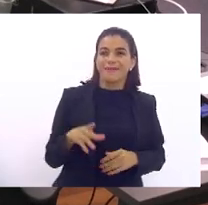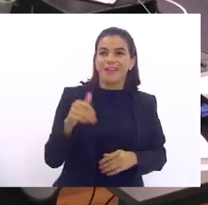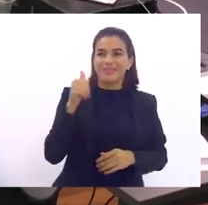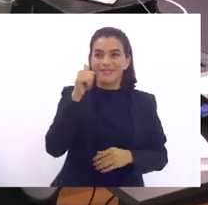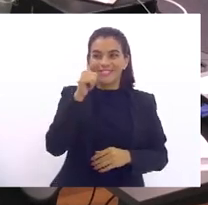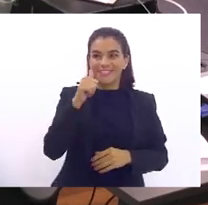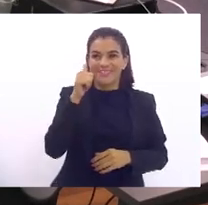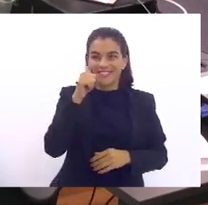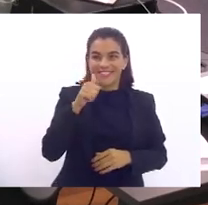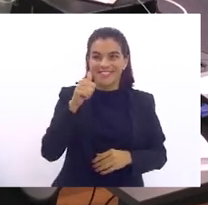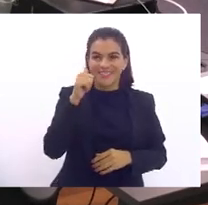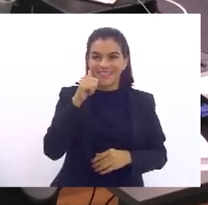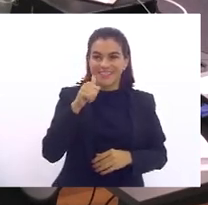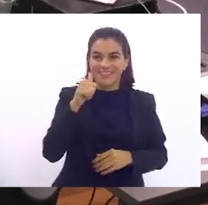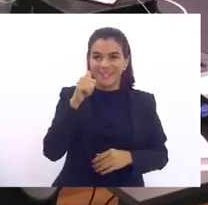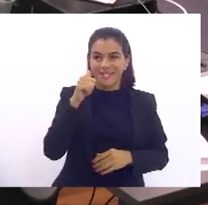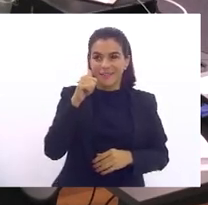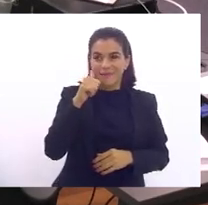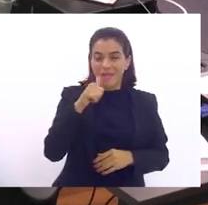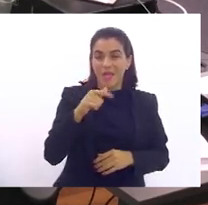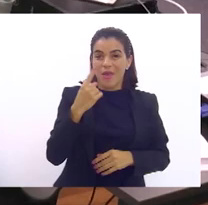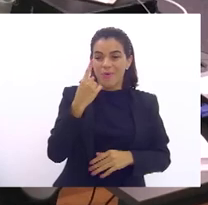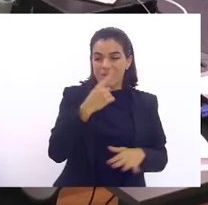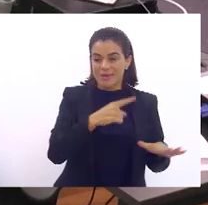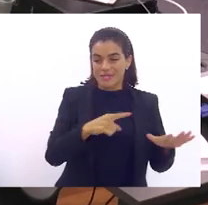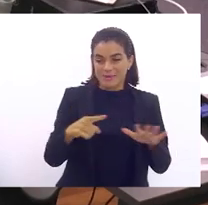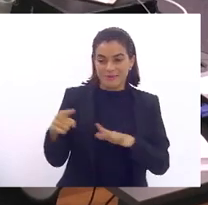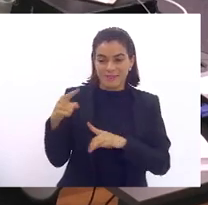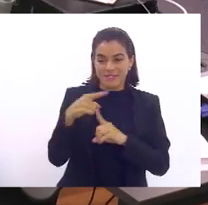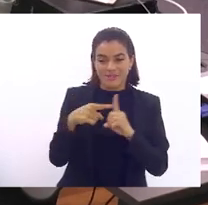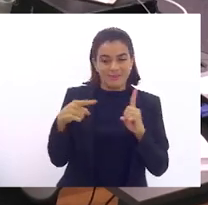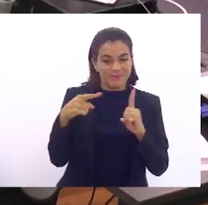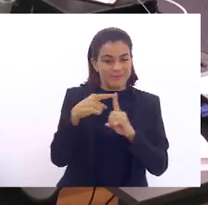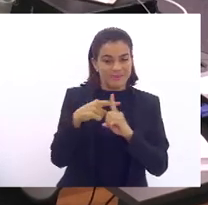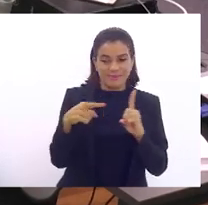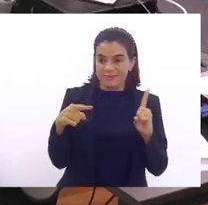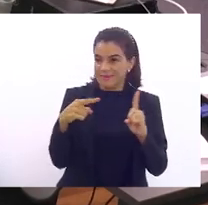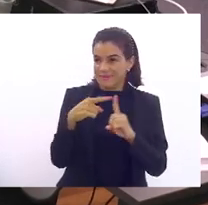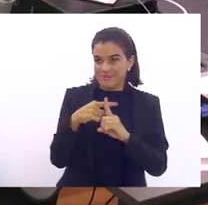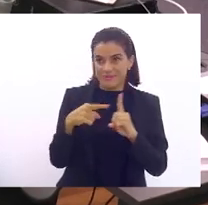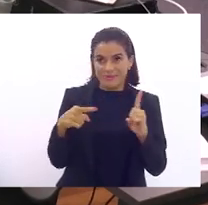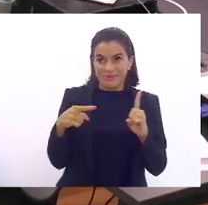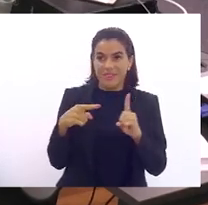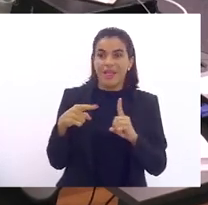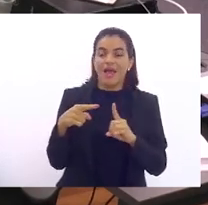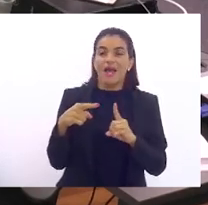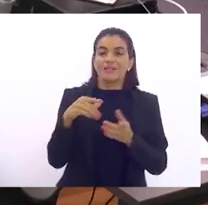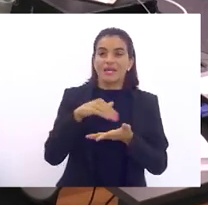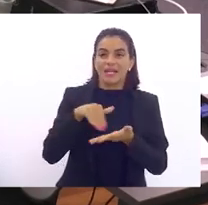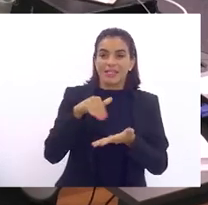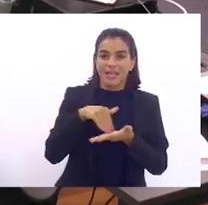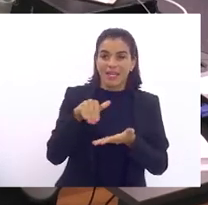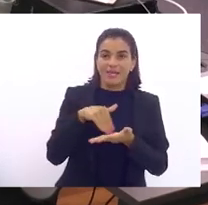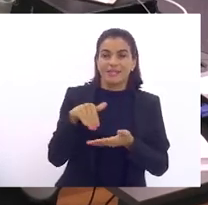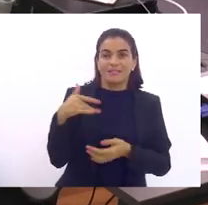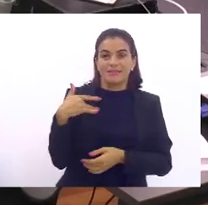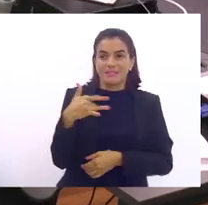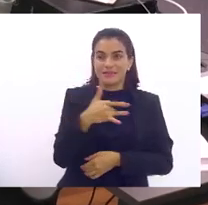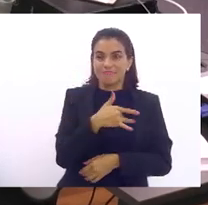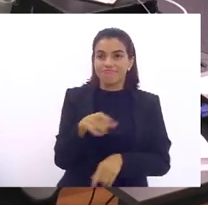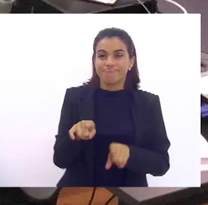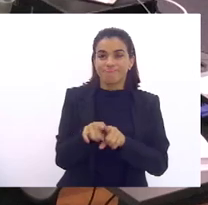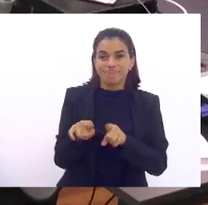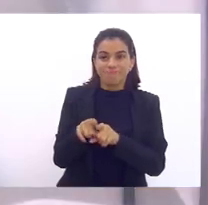tive H uma semana e meia com a secretária de saúde a secretária Cláudia exatamente